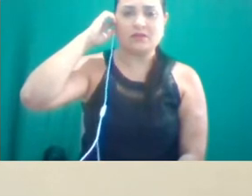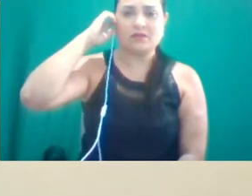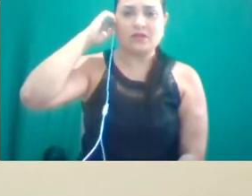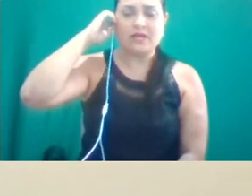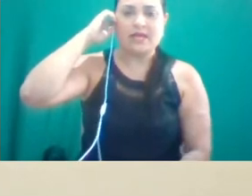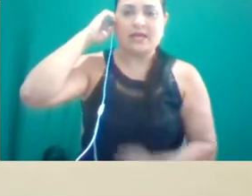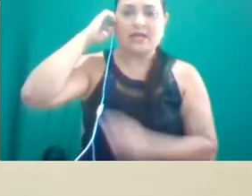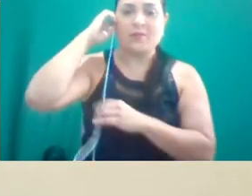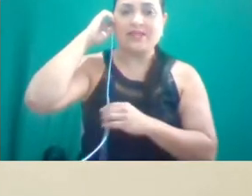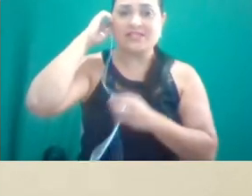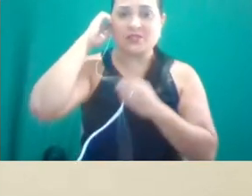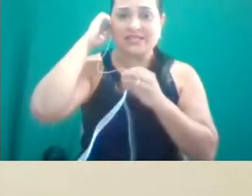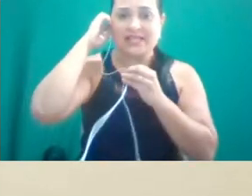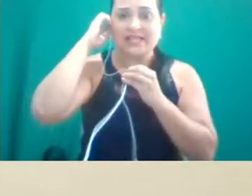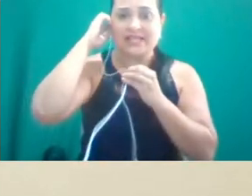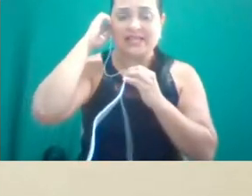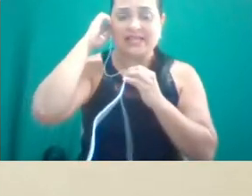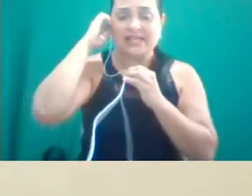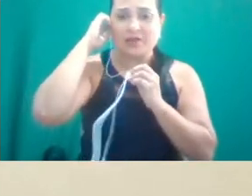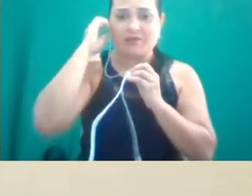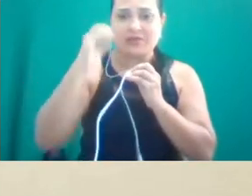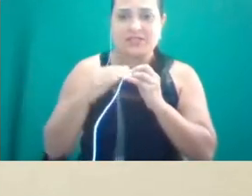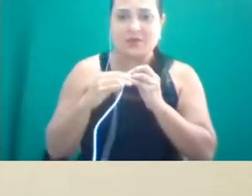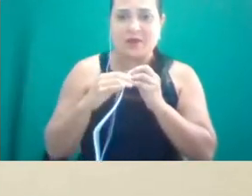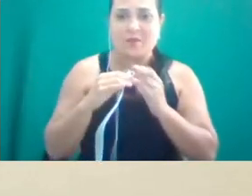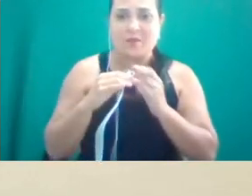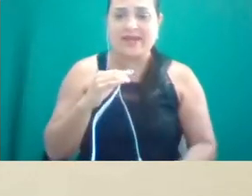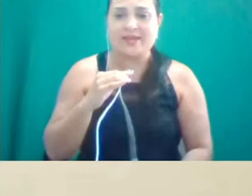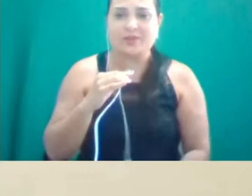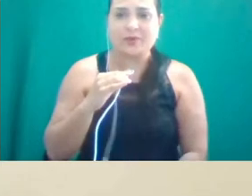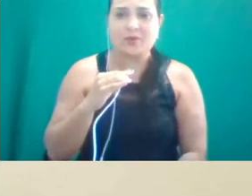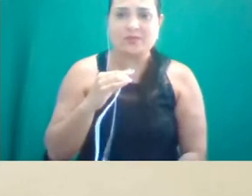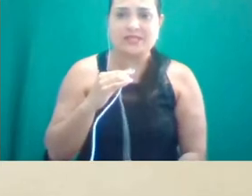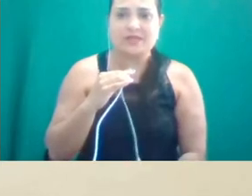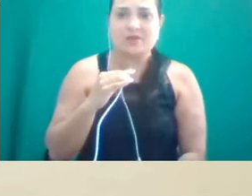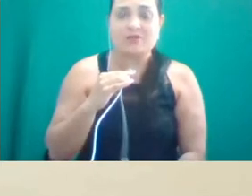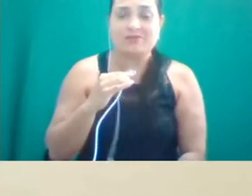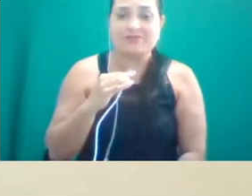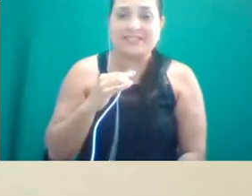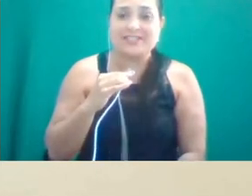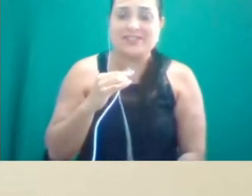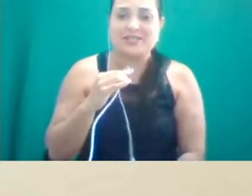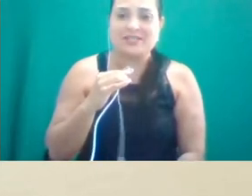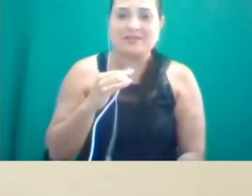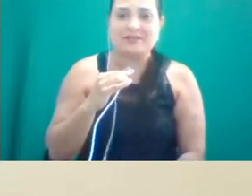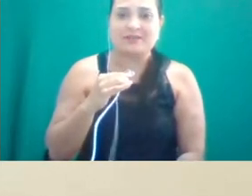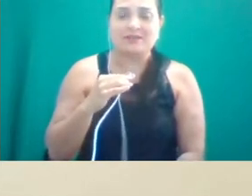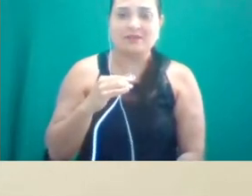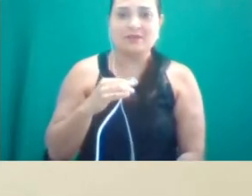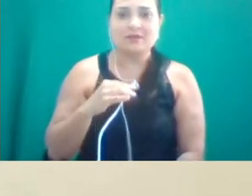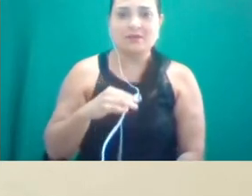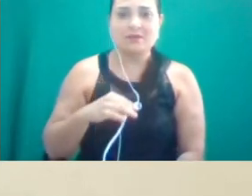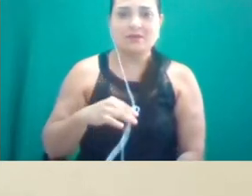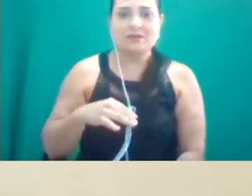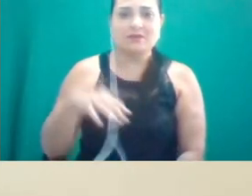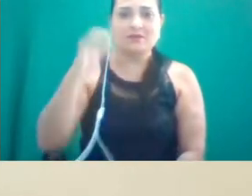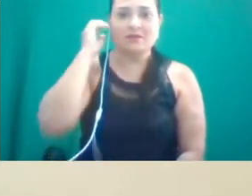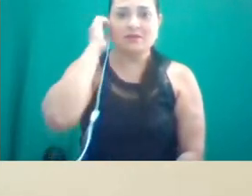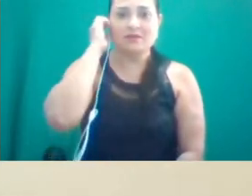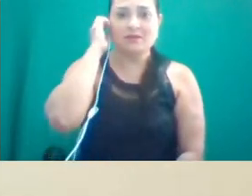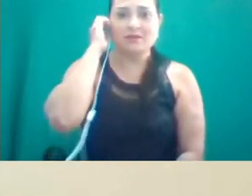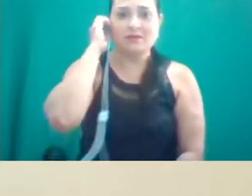ter, para usar, para mudar o nosso mundo. Então, o conhecimento é tudo.